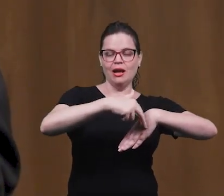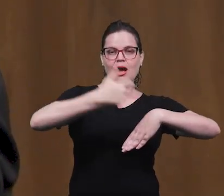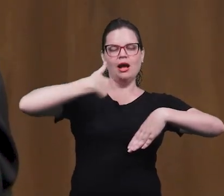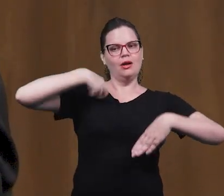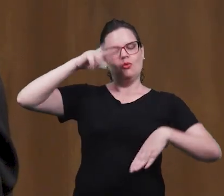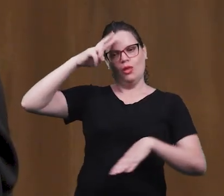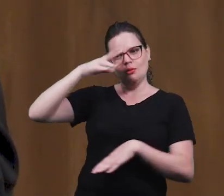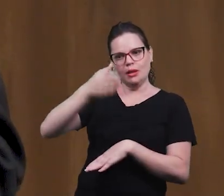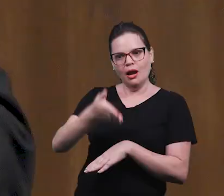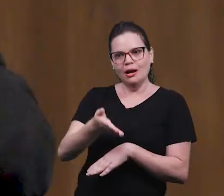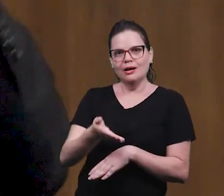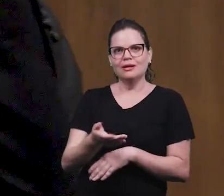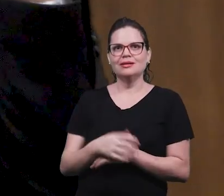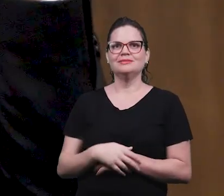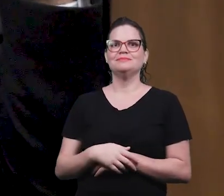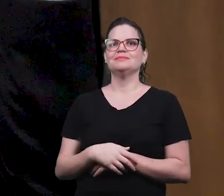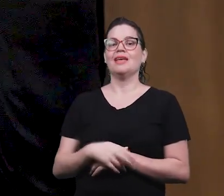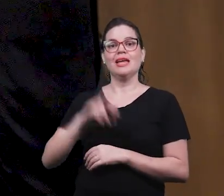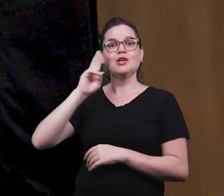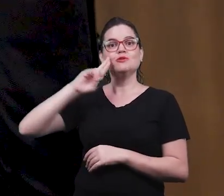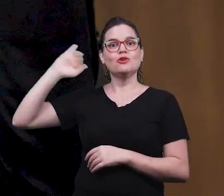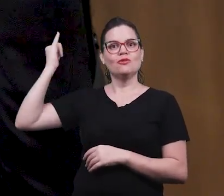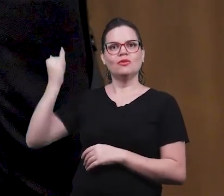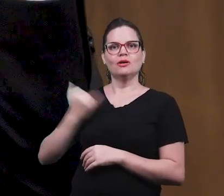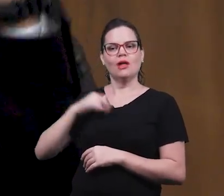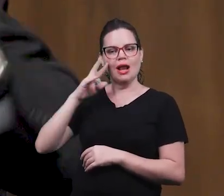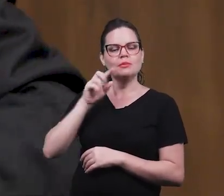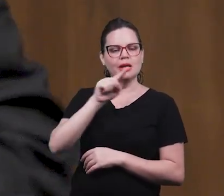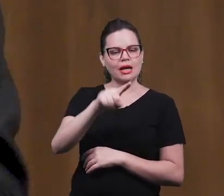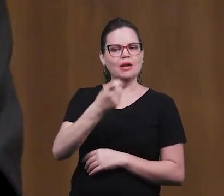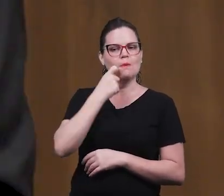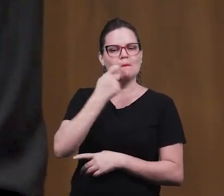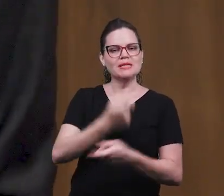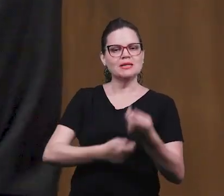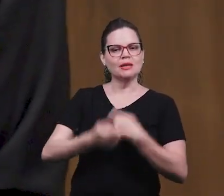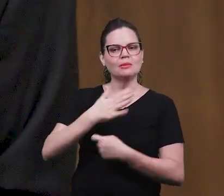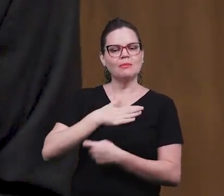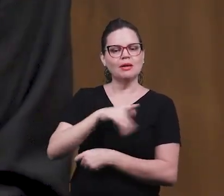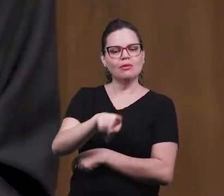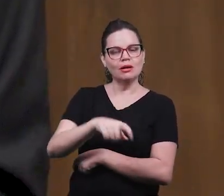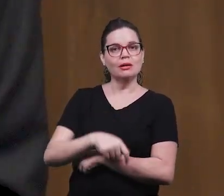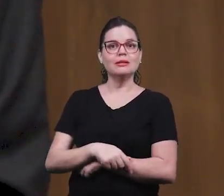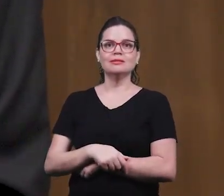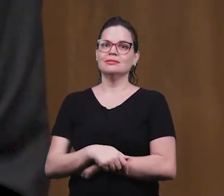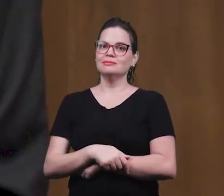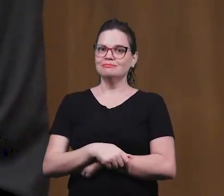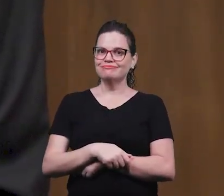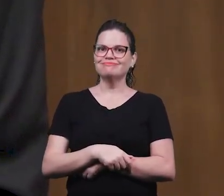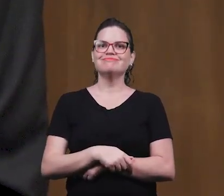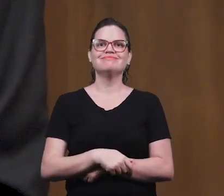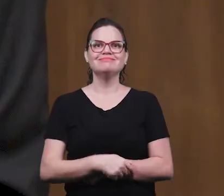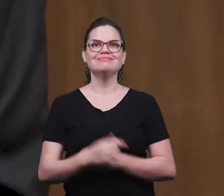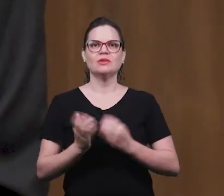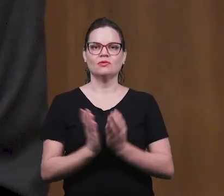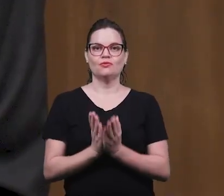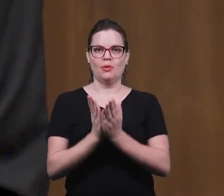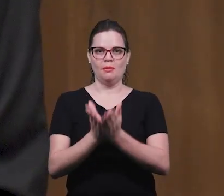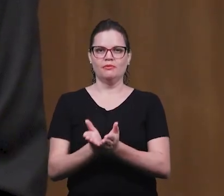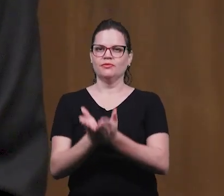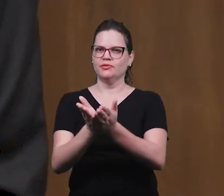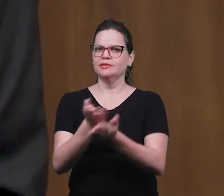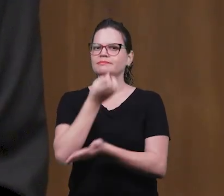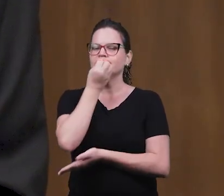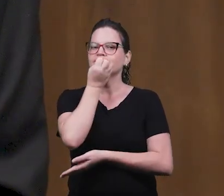Senhor me lembrou do sonho, e o Senhor falou assim, esse é aquele que eu te falei. Era uma viagem assim, significativa em termos